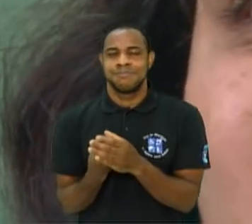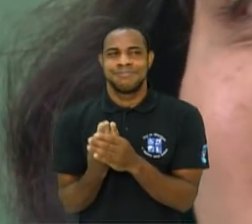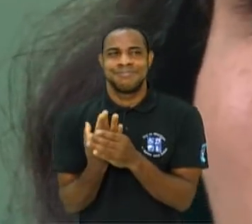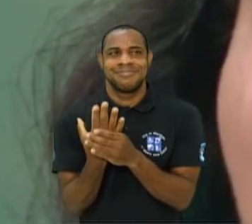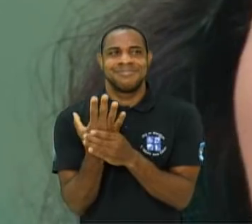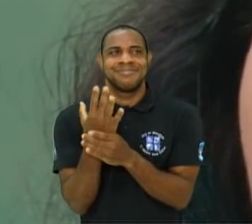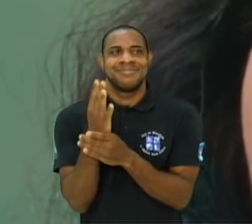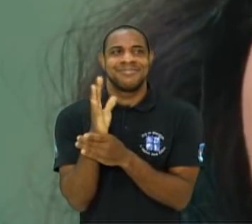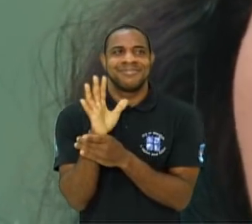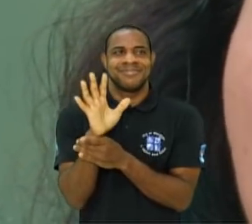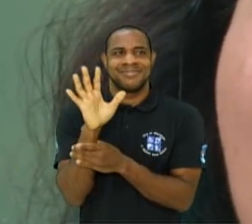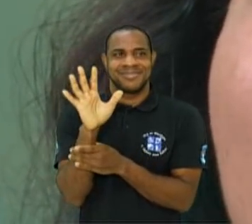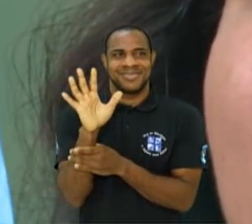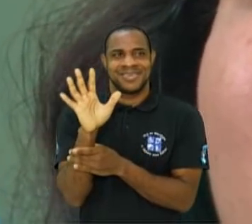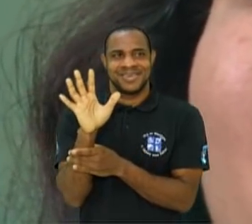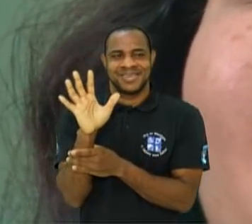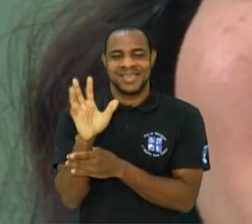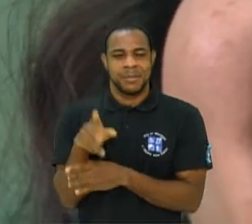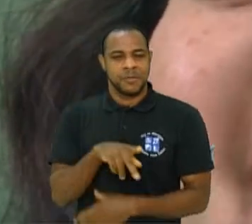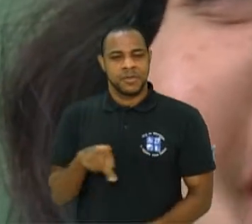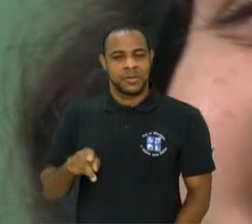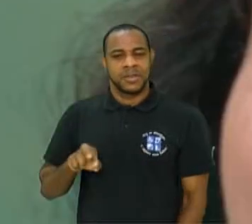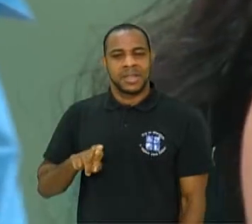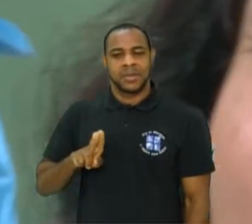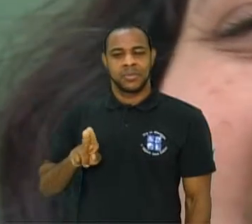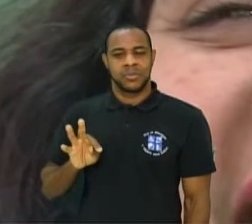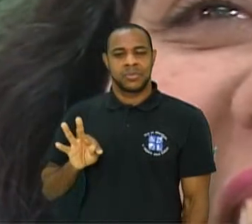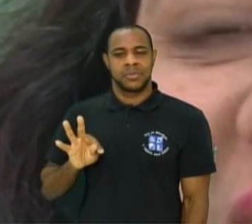na professora Rutineia.